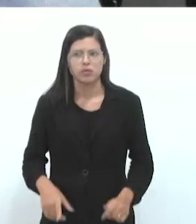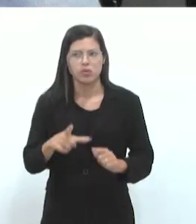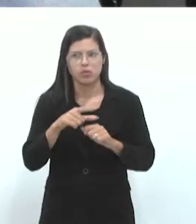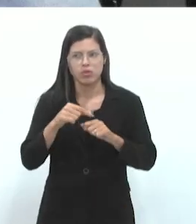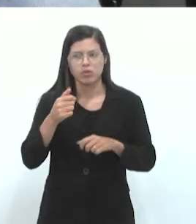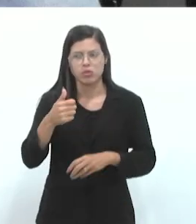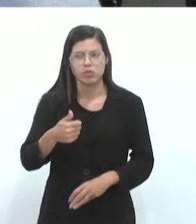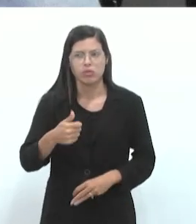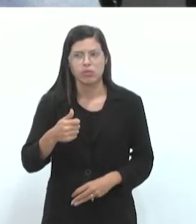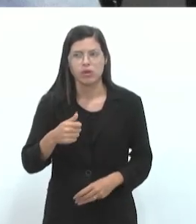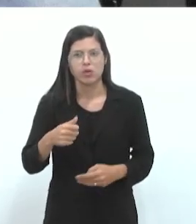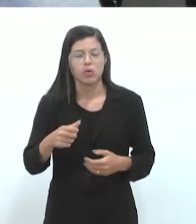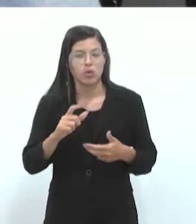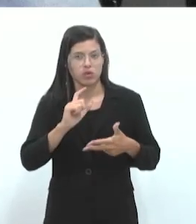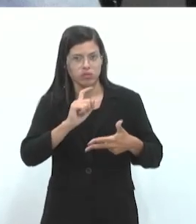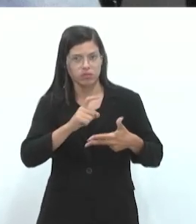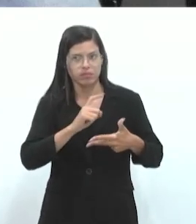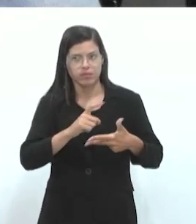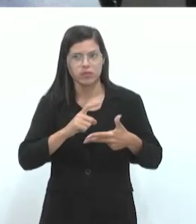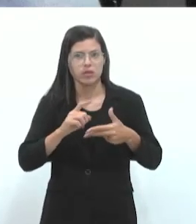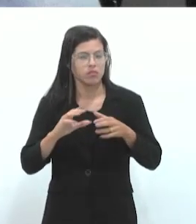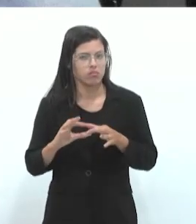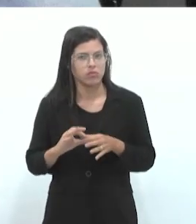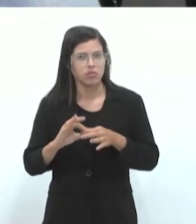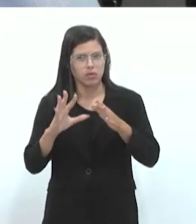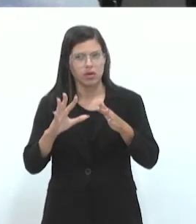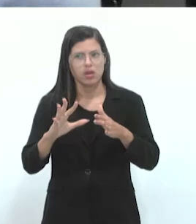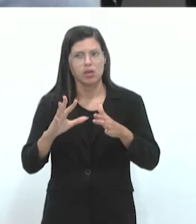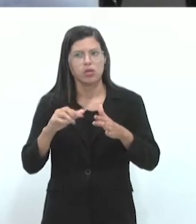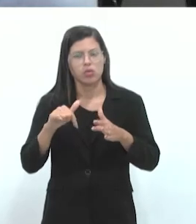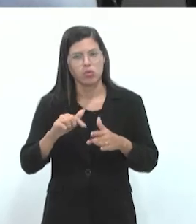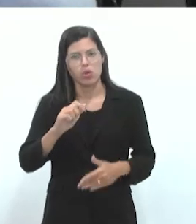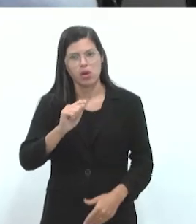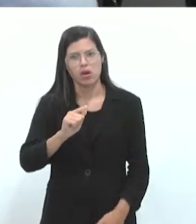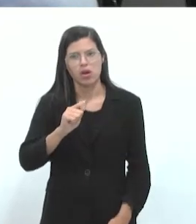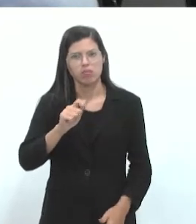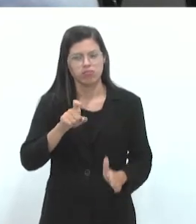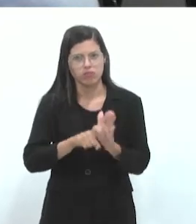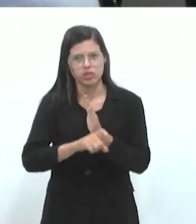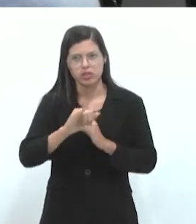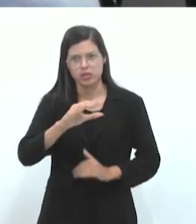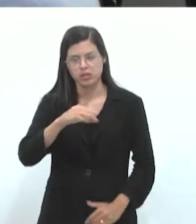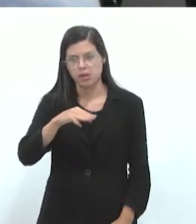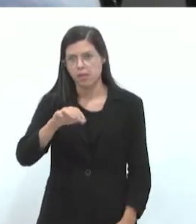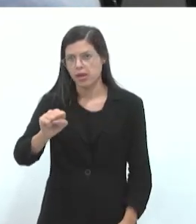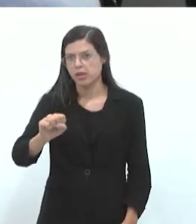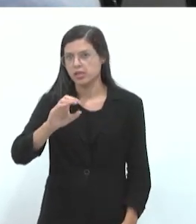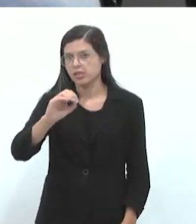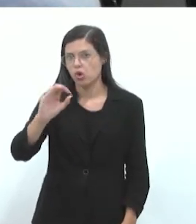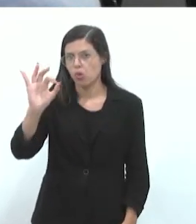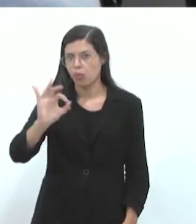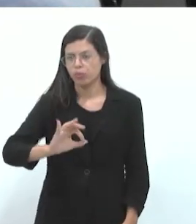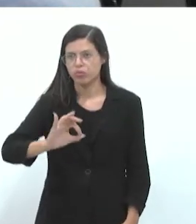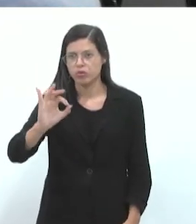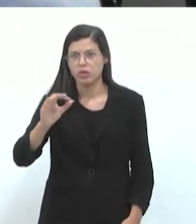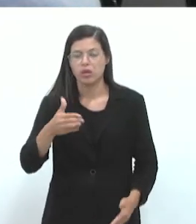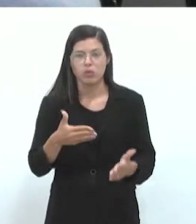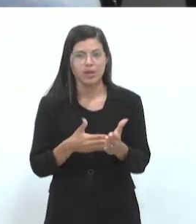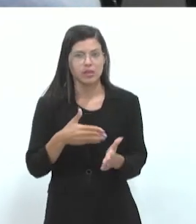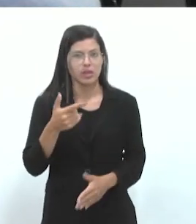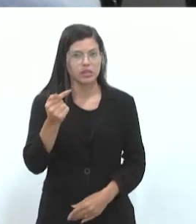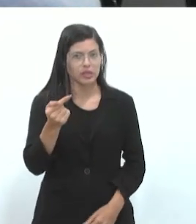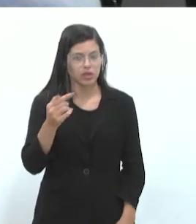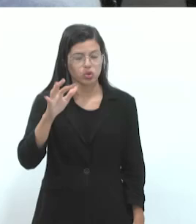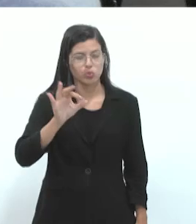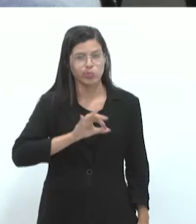diz: fica o Poder Executivo autorizado a aplicar a alíquota de ICMS de 0% até